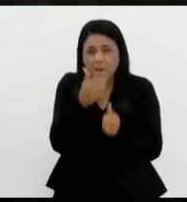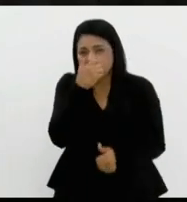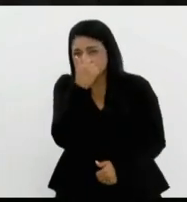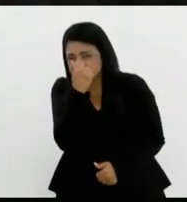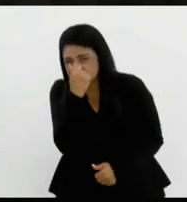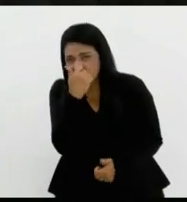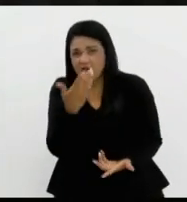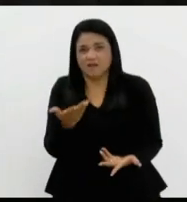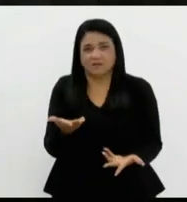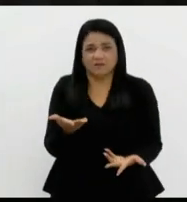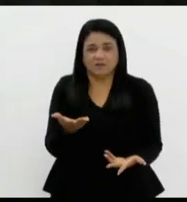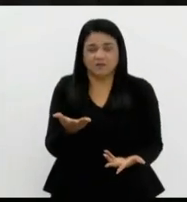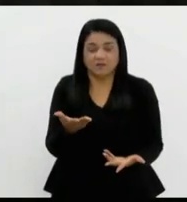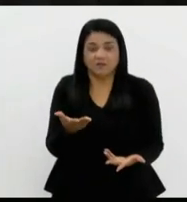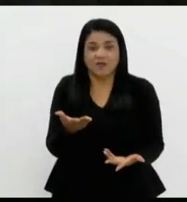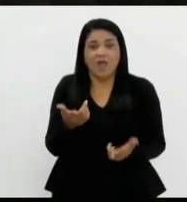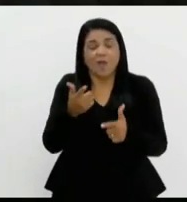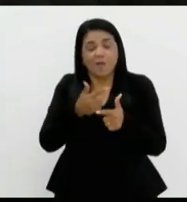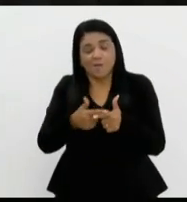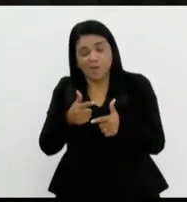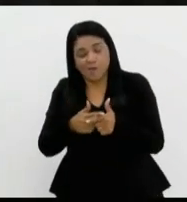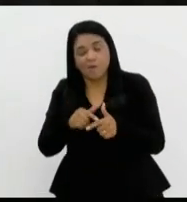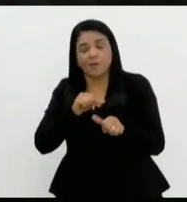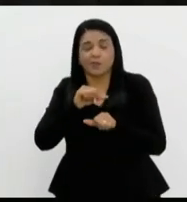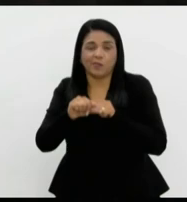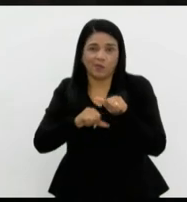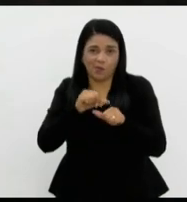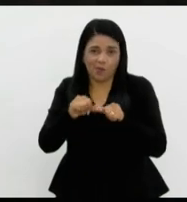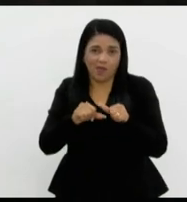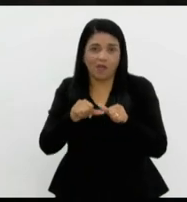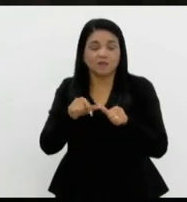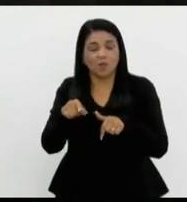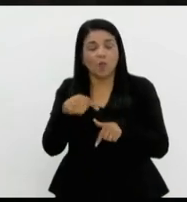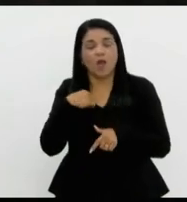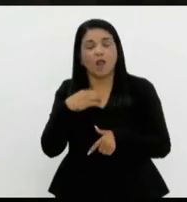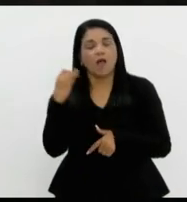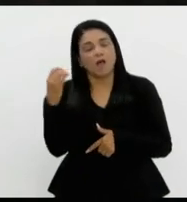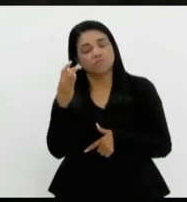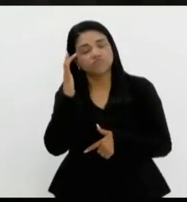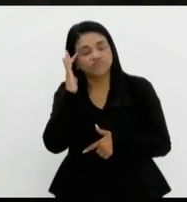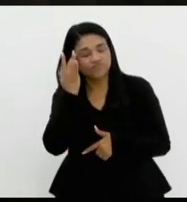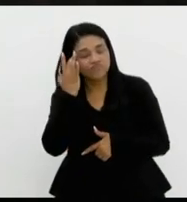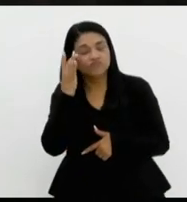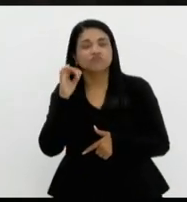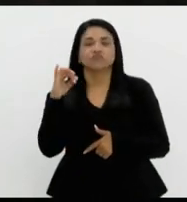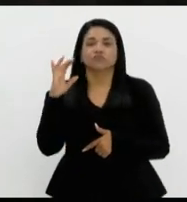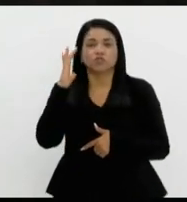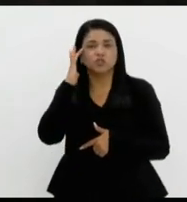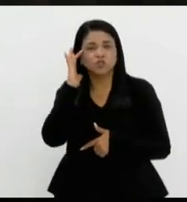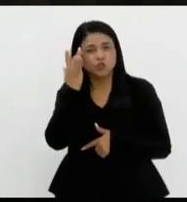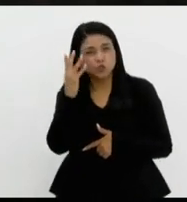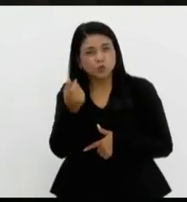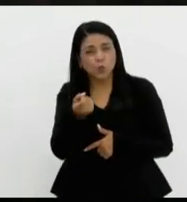é outro problema para poder trocar. Então, ela achou muito importante essa iniciativa, já tramita nessa casa